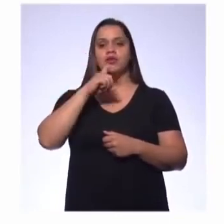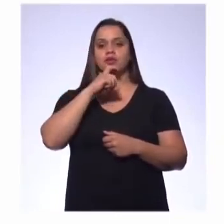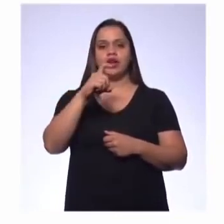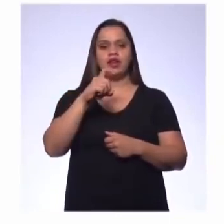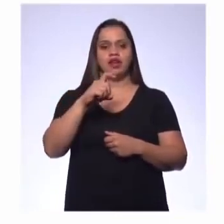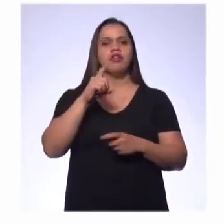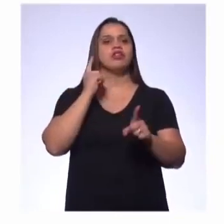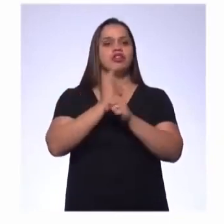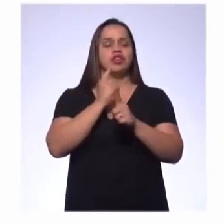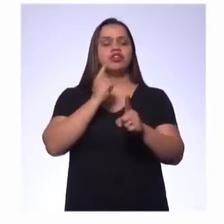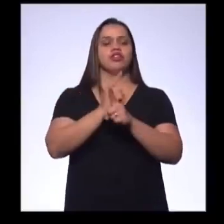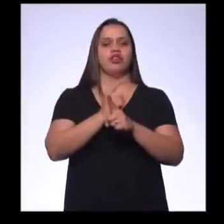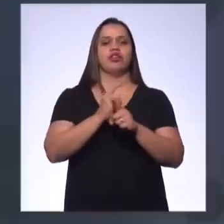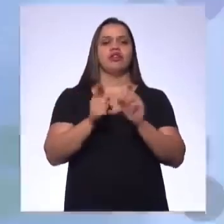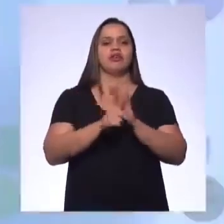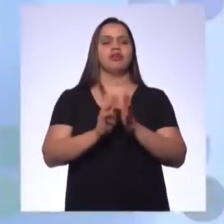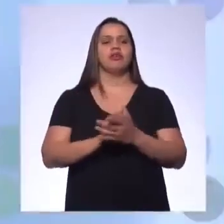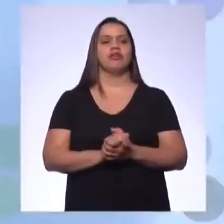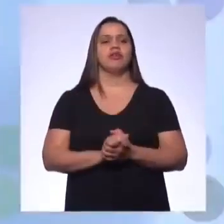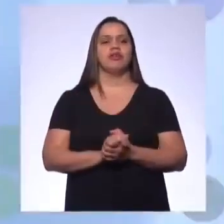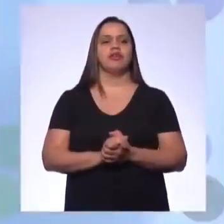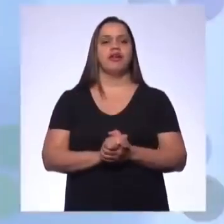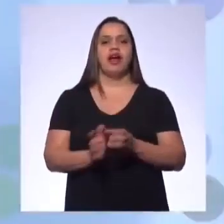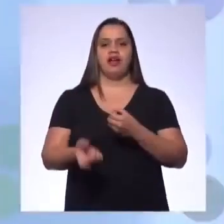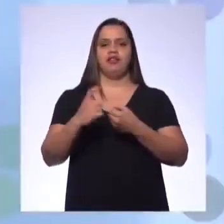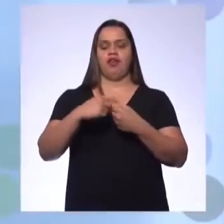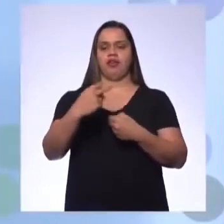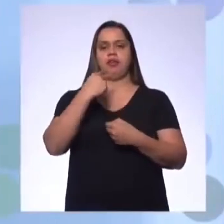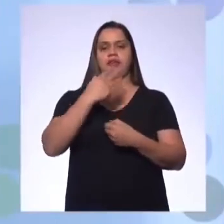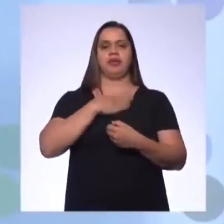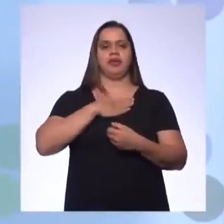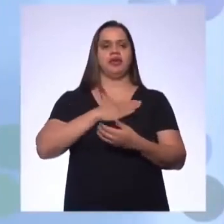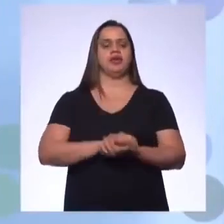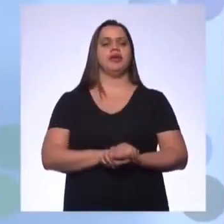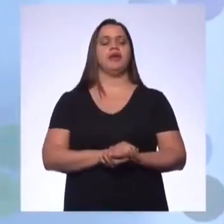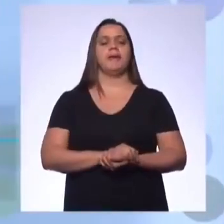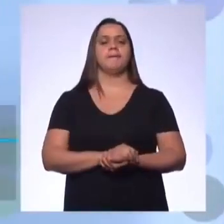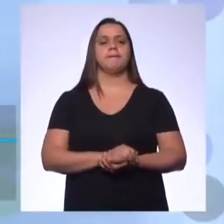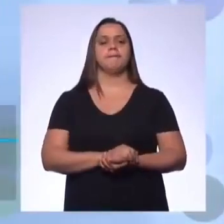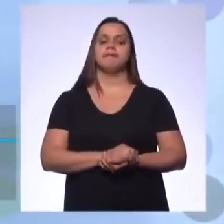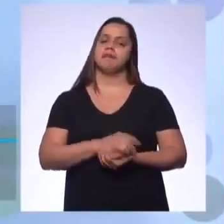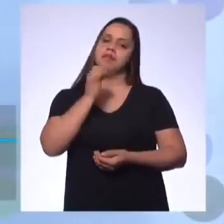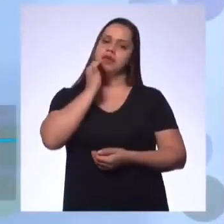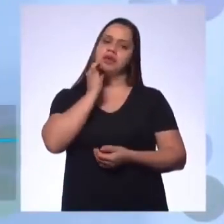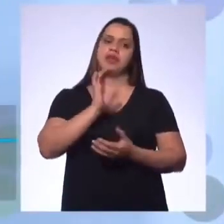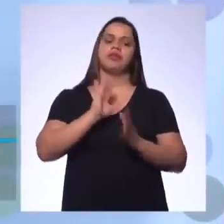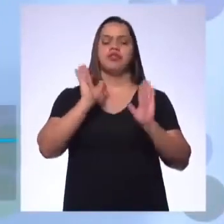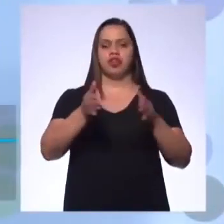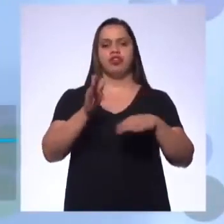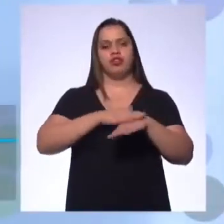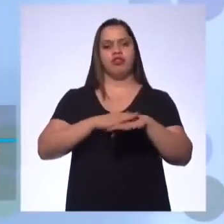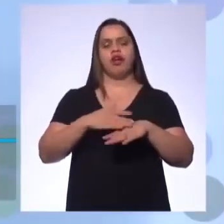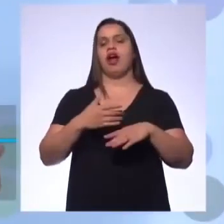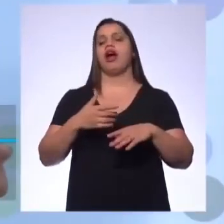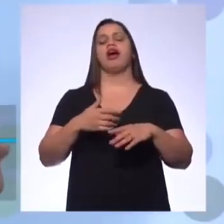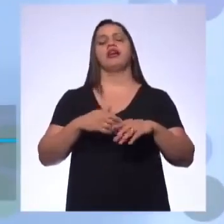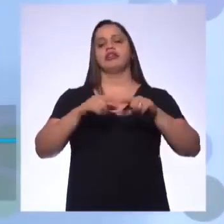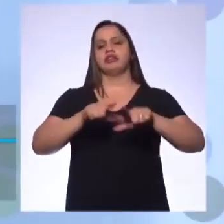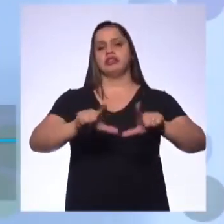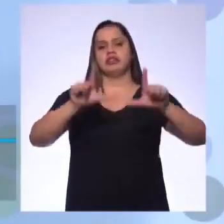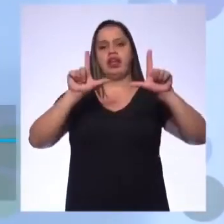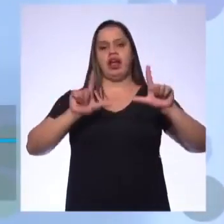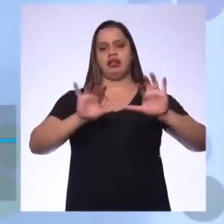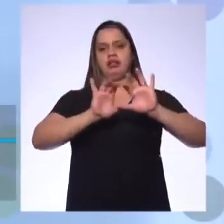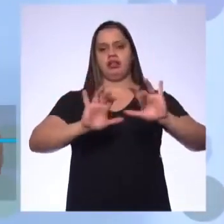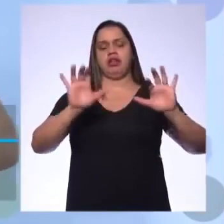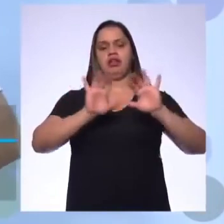magenta no lugar dele. Pode voltar aqui para mim. Entendeu? Se você tem, por exemplo, isso é o que a gente faz na tela do computador, da